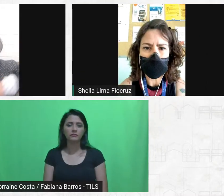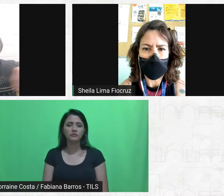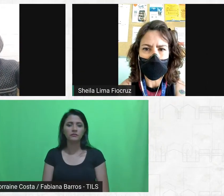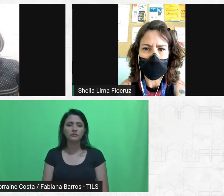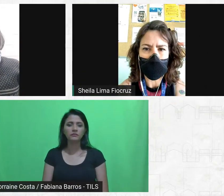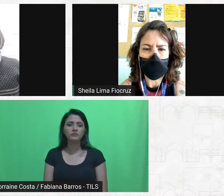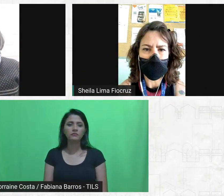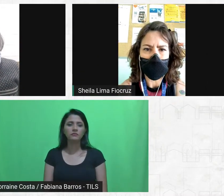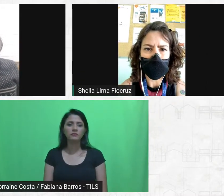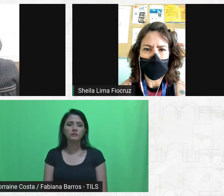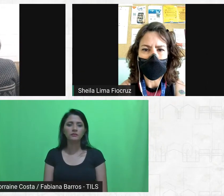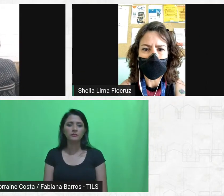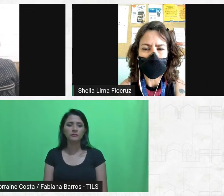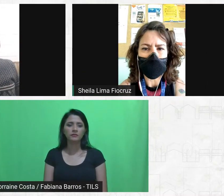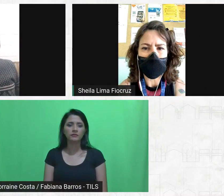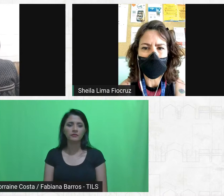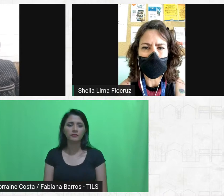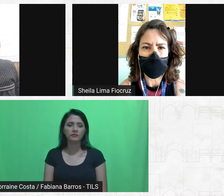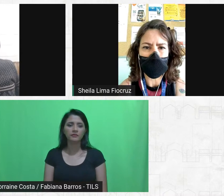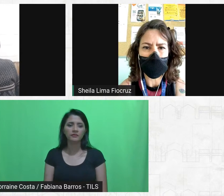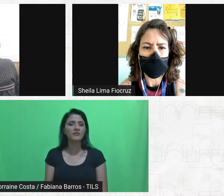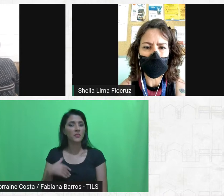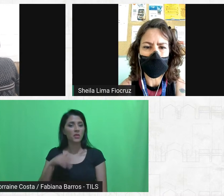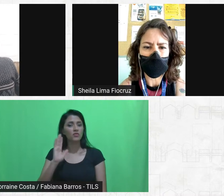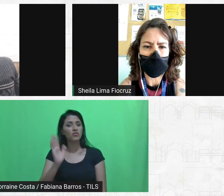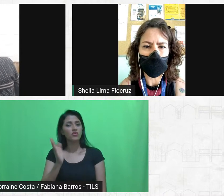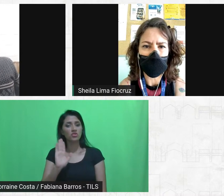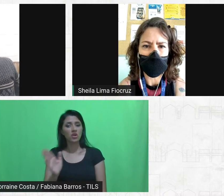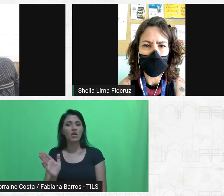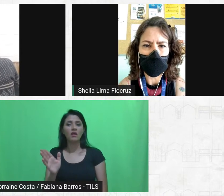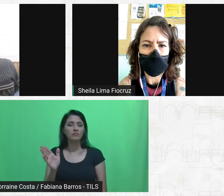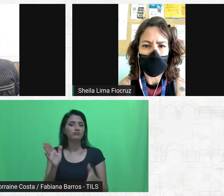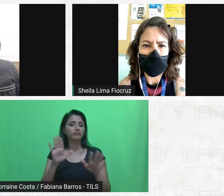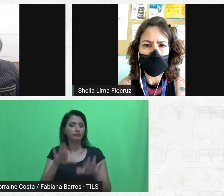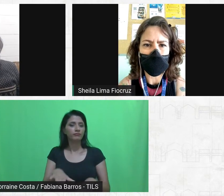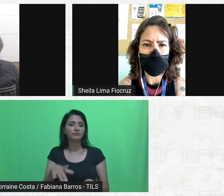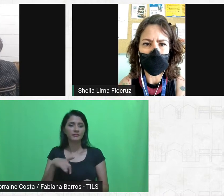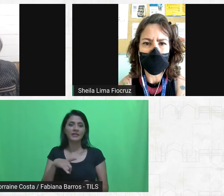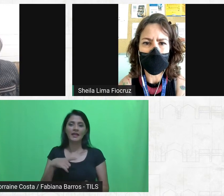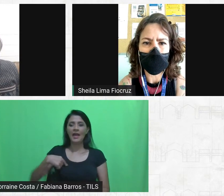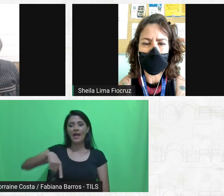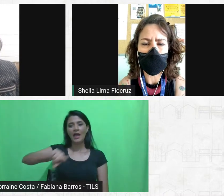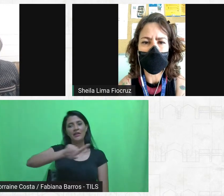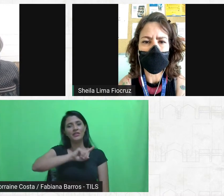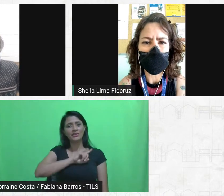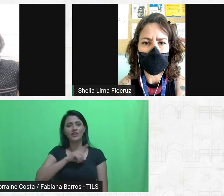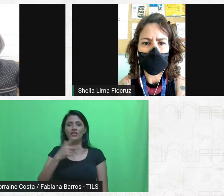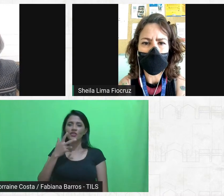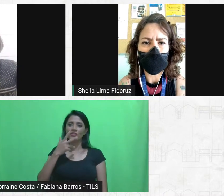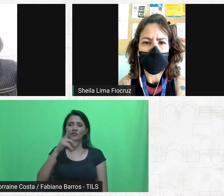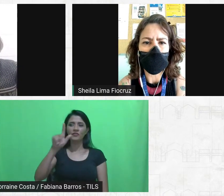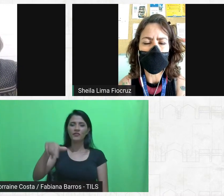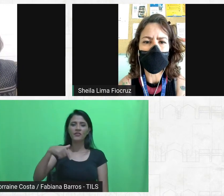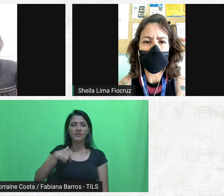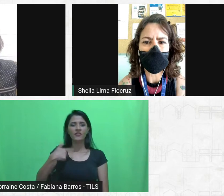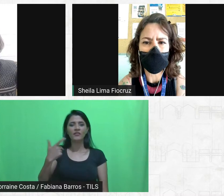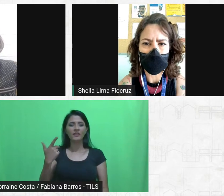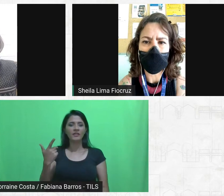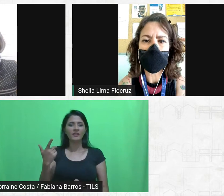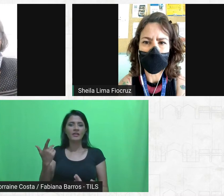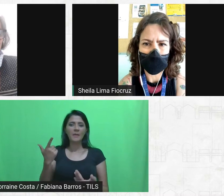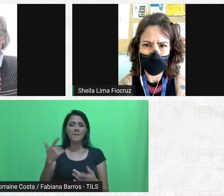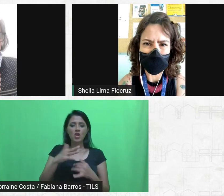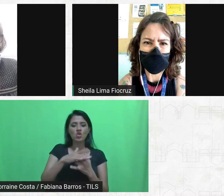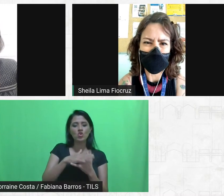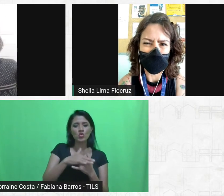já estou, aqui já estou no, a gente fica no imediato pelo stream e pelo YouTube, eu já